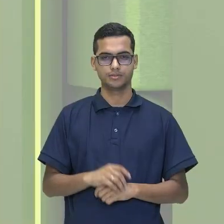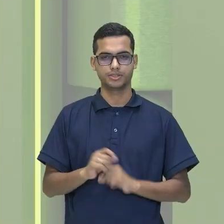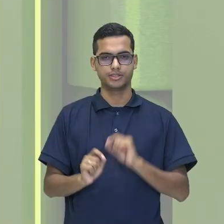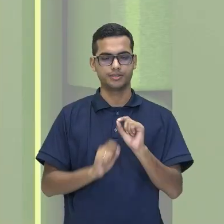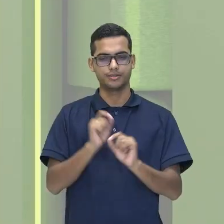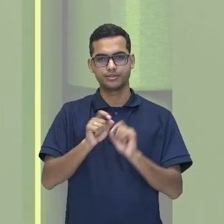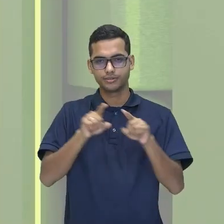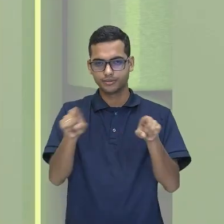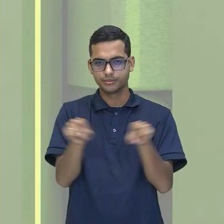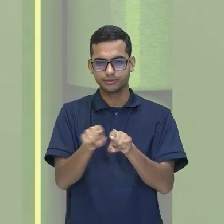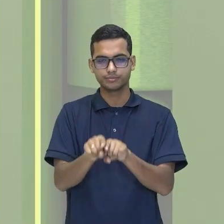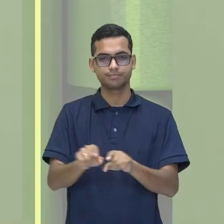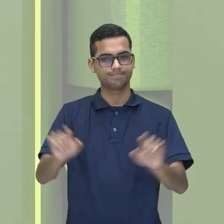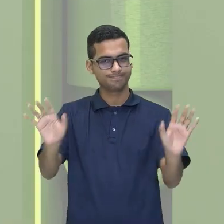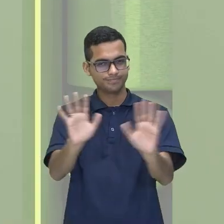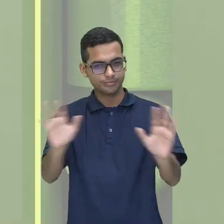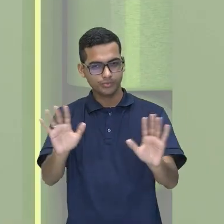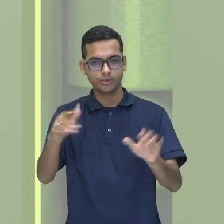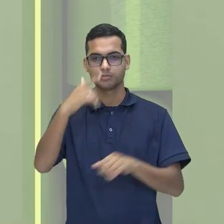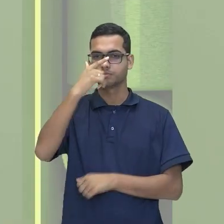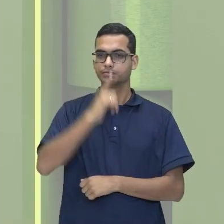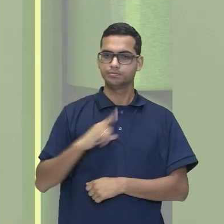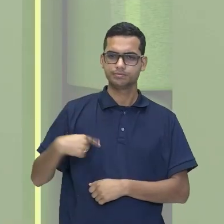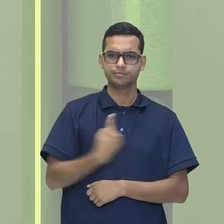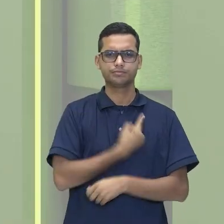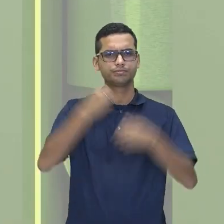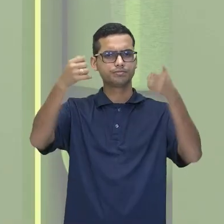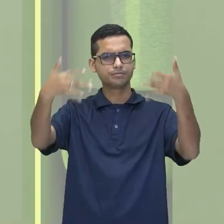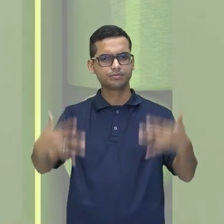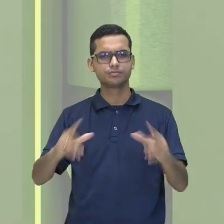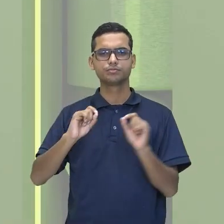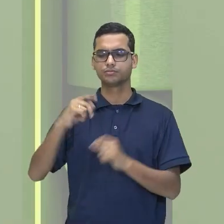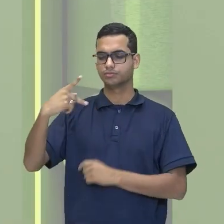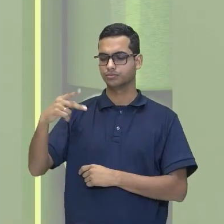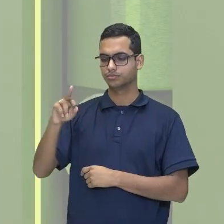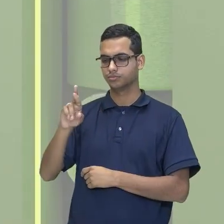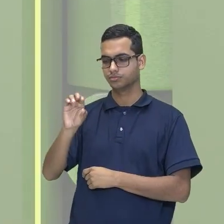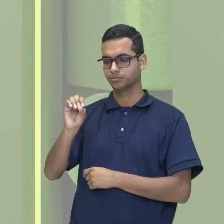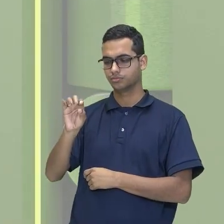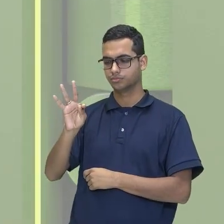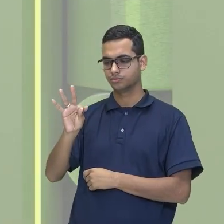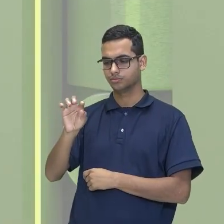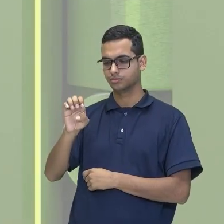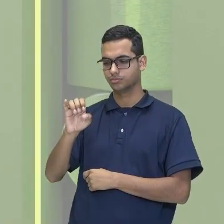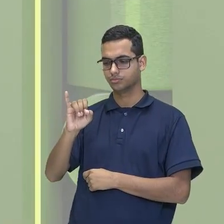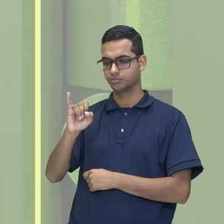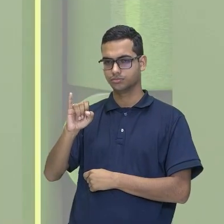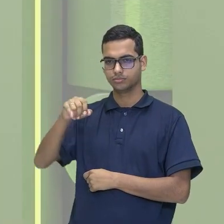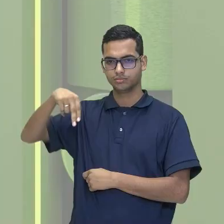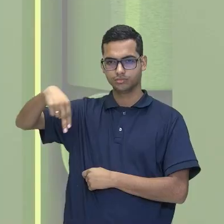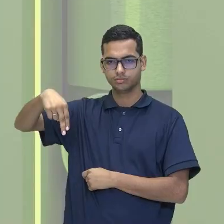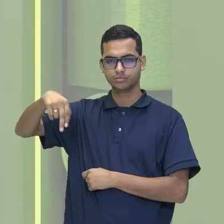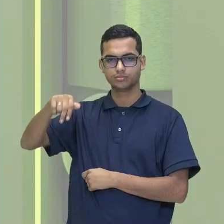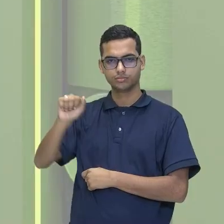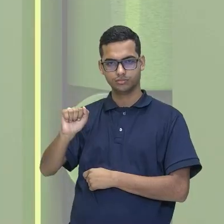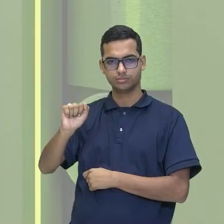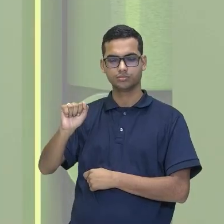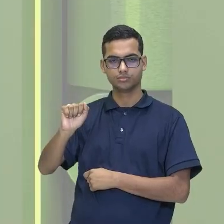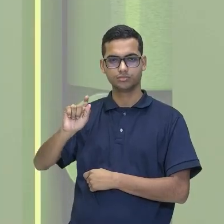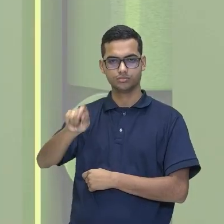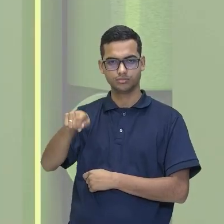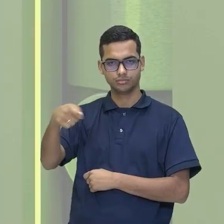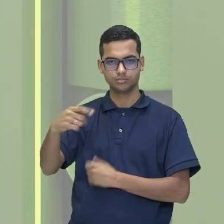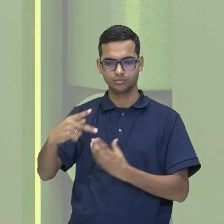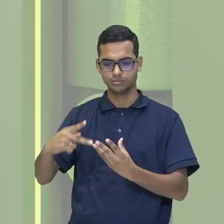Olá! Nesta aula nós vamos falar sobre proteínas. Então é importante você entender de forma